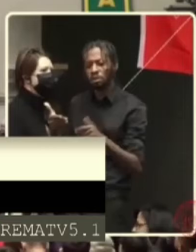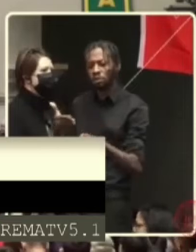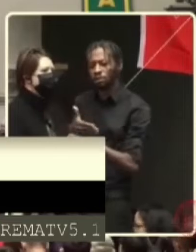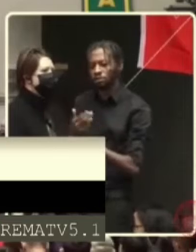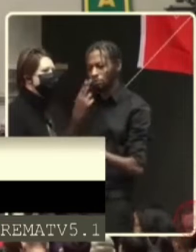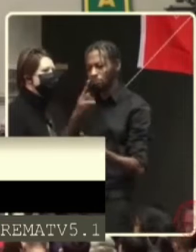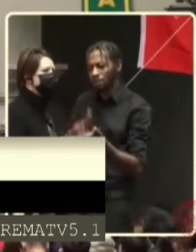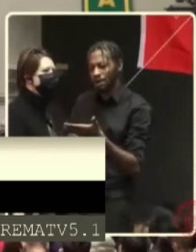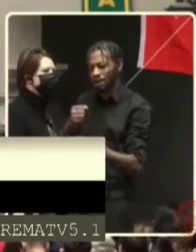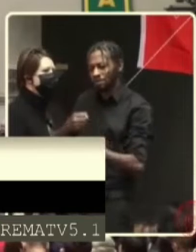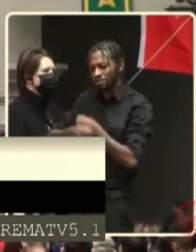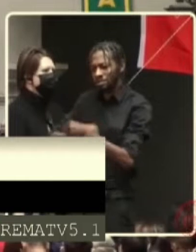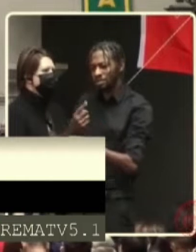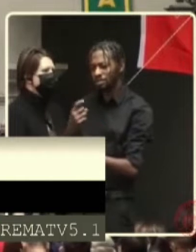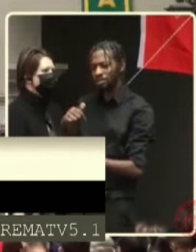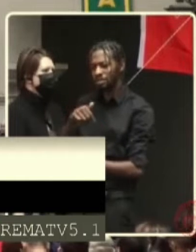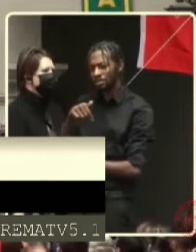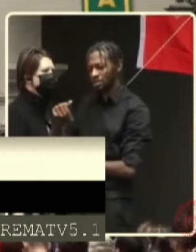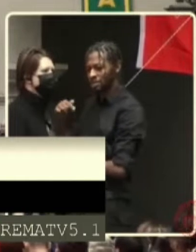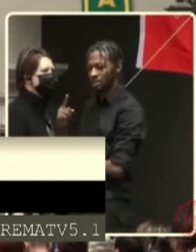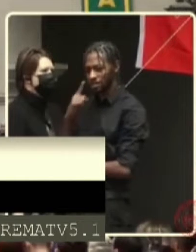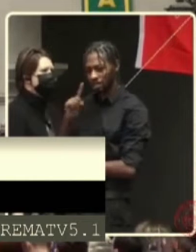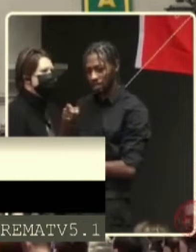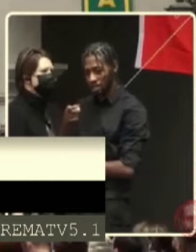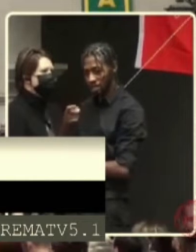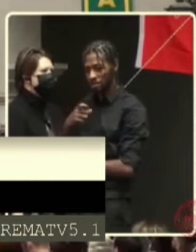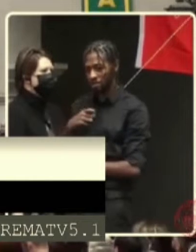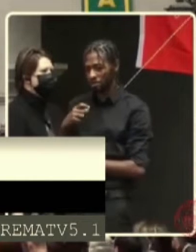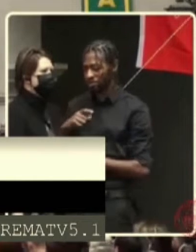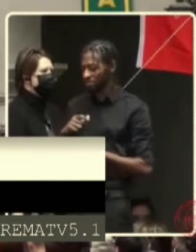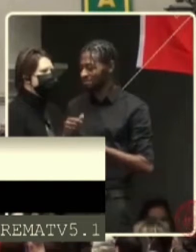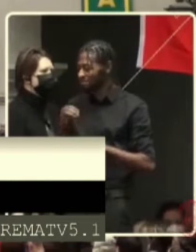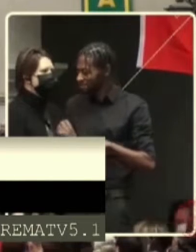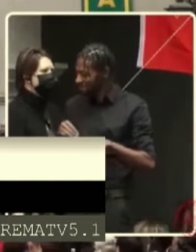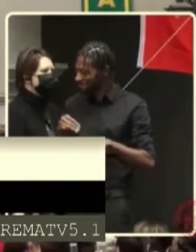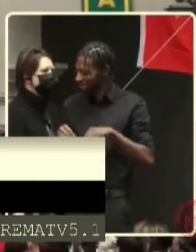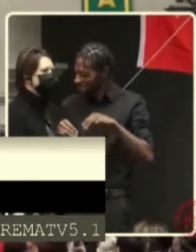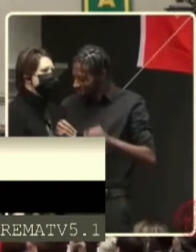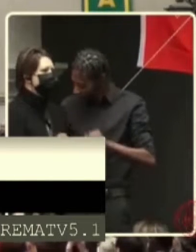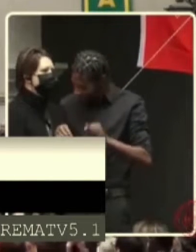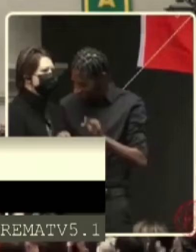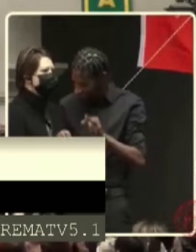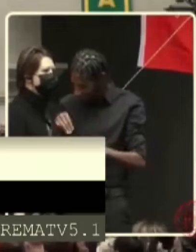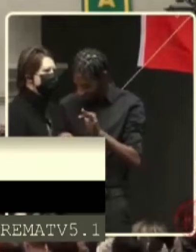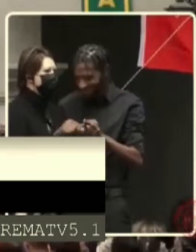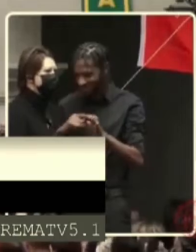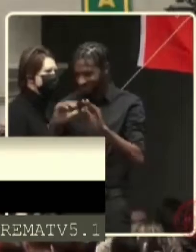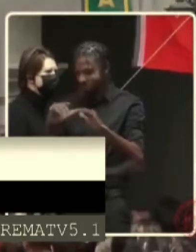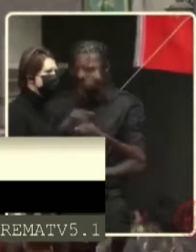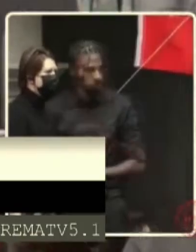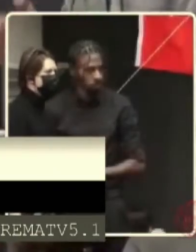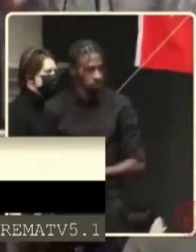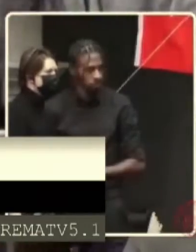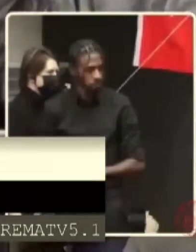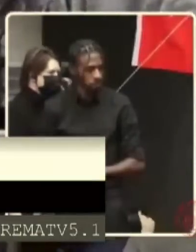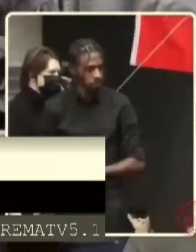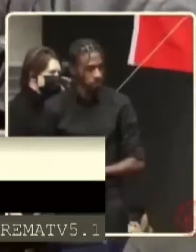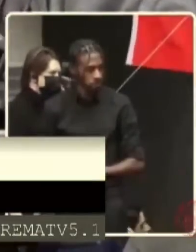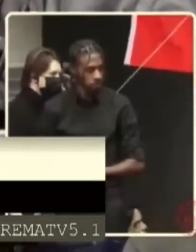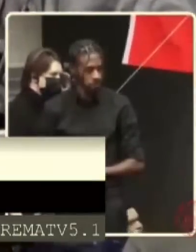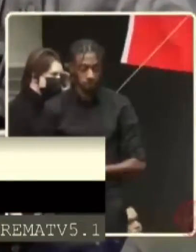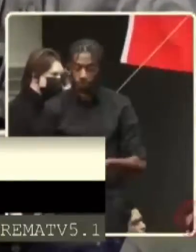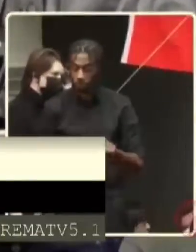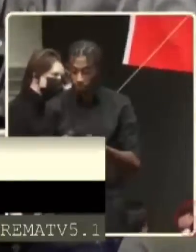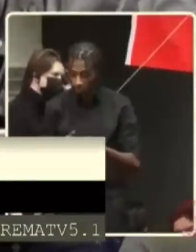USP, foi lida no Pátio das Arcadas, no Largo do São Francisco, no centro da capital paulista. Ao final da leitura,